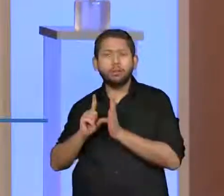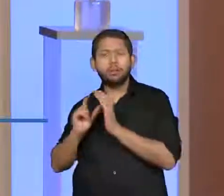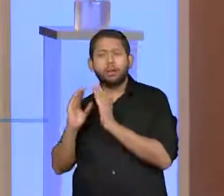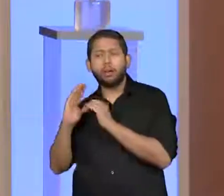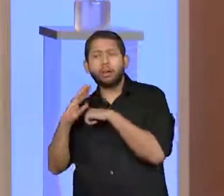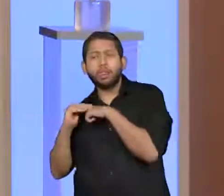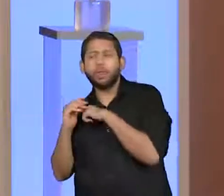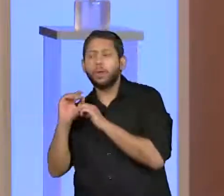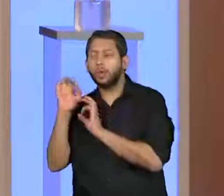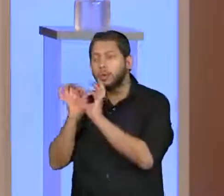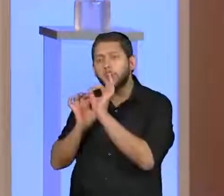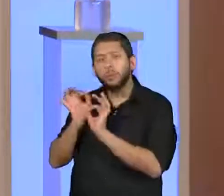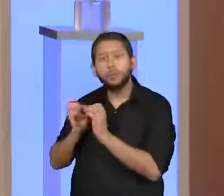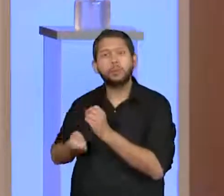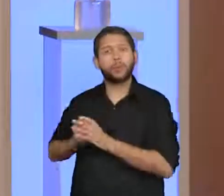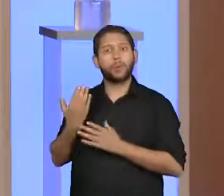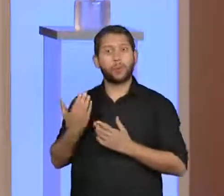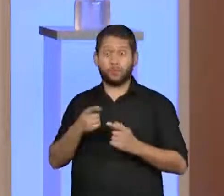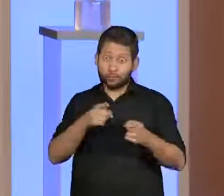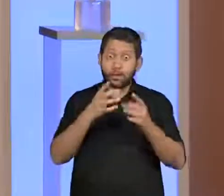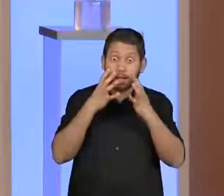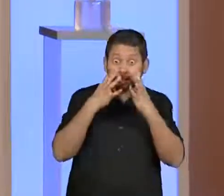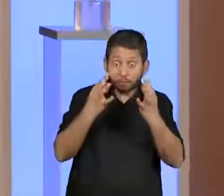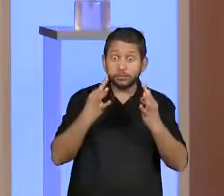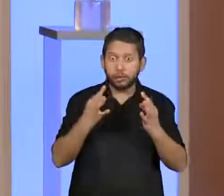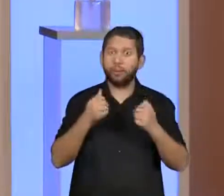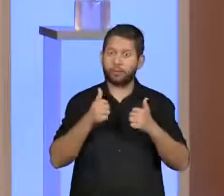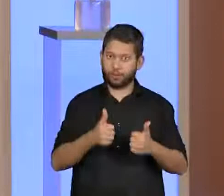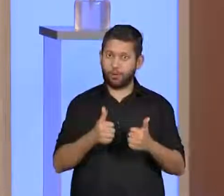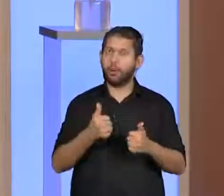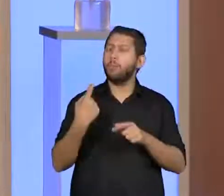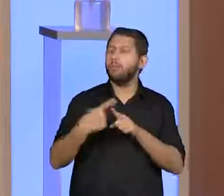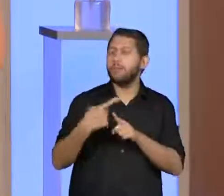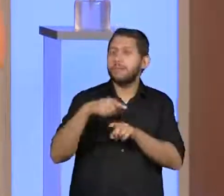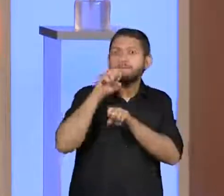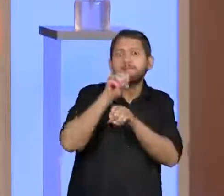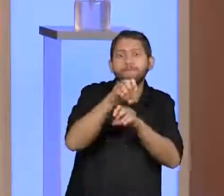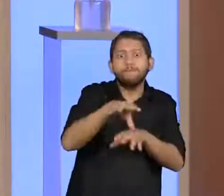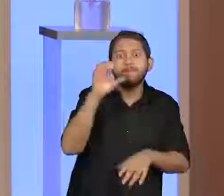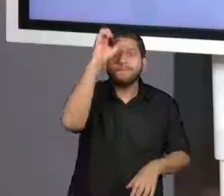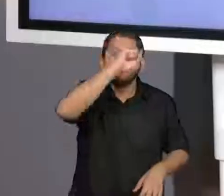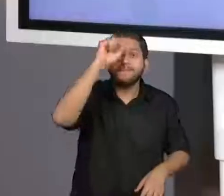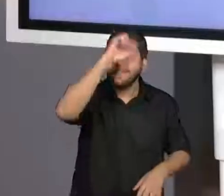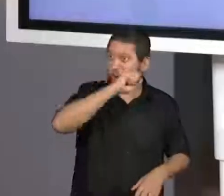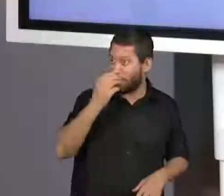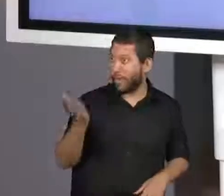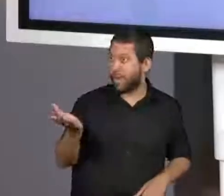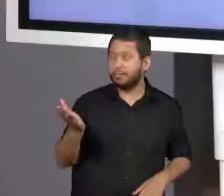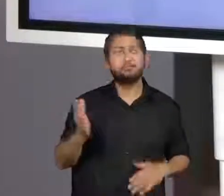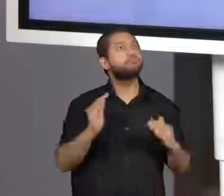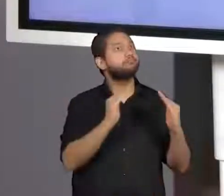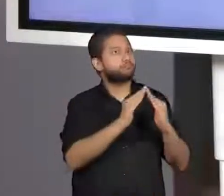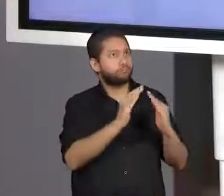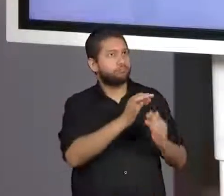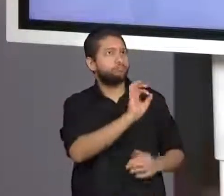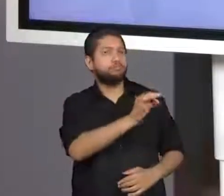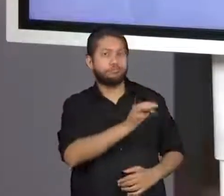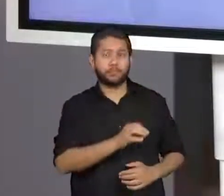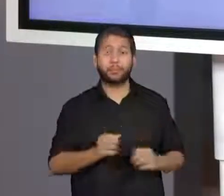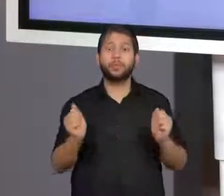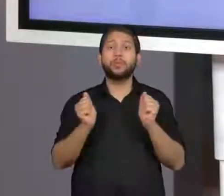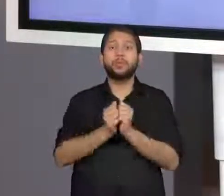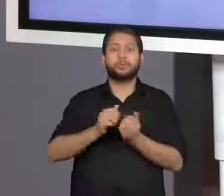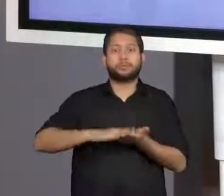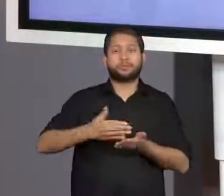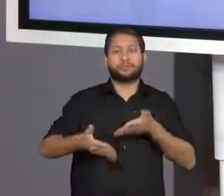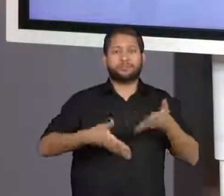vocês. Prestem bastante atenção, que com certeza vem cheia de aprendizado, não é, Pro? Isso mesmo, também estamos super bem acompanhados